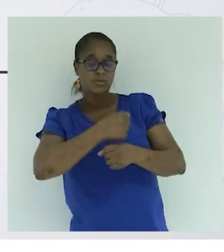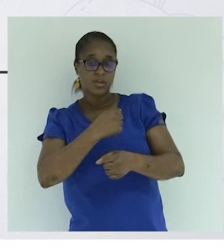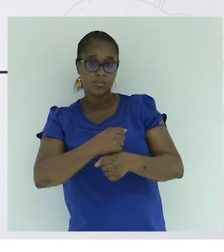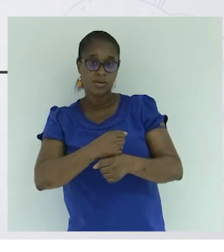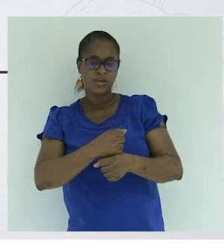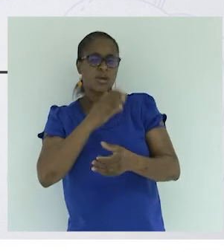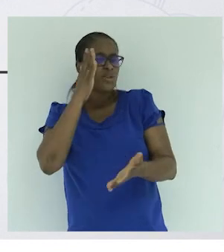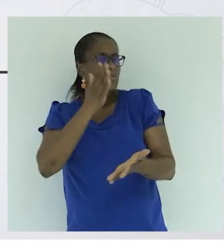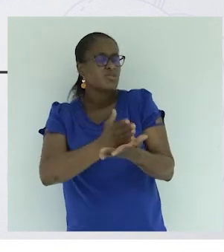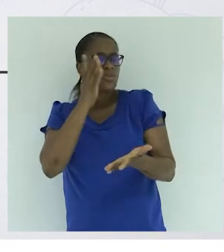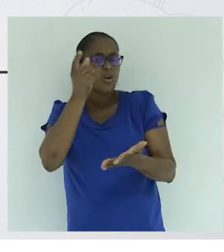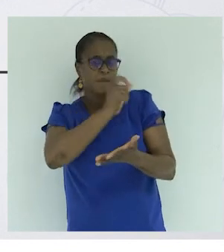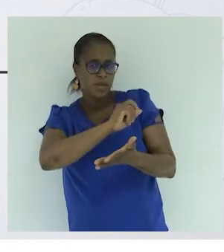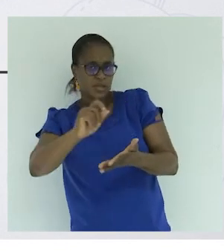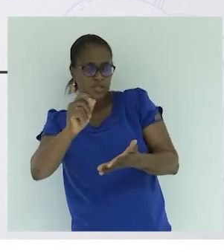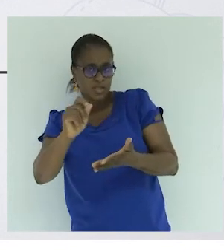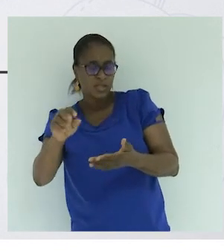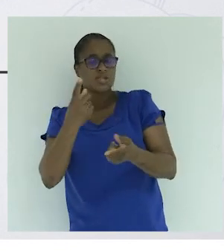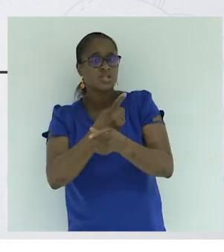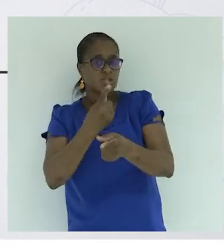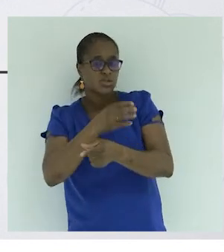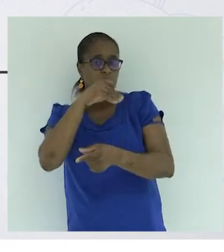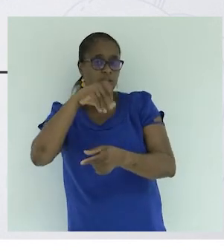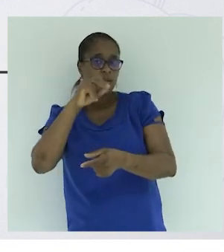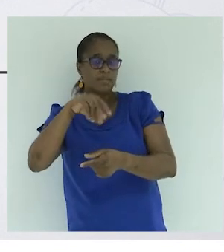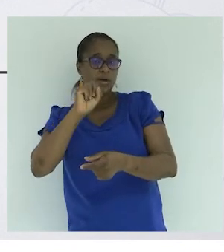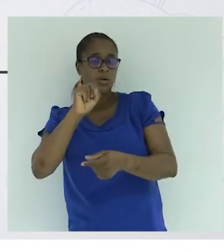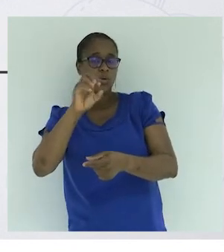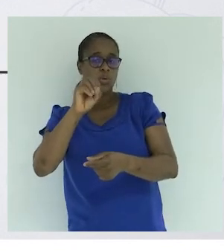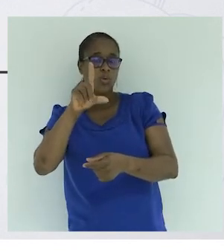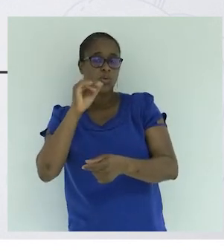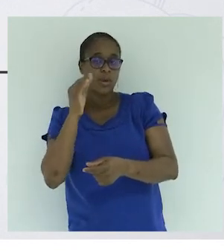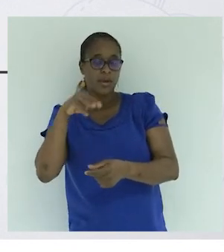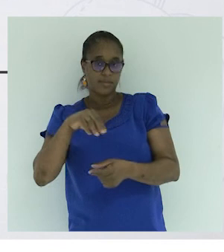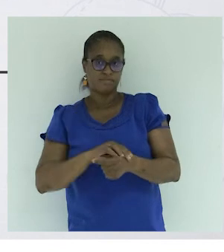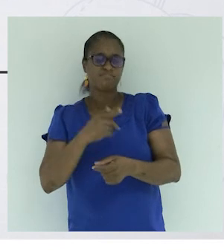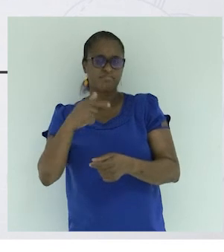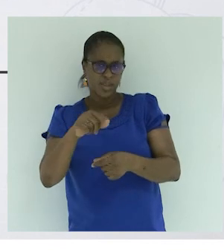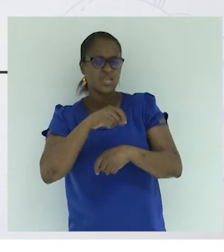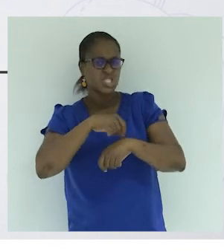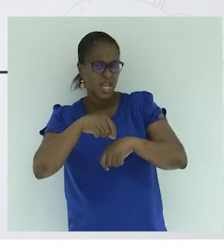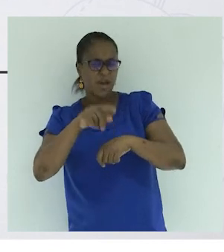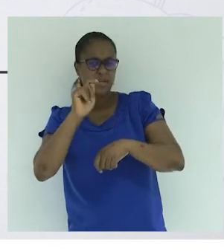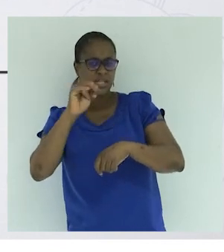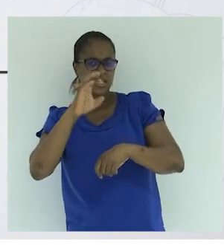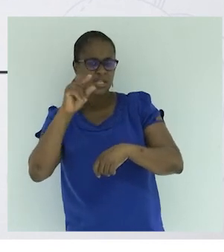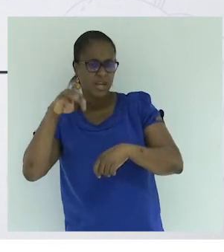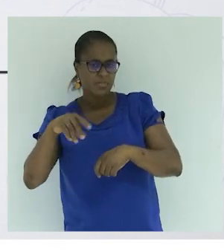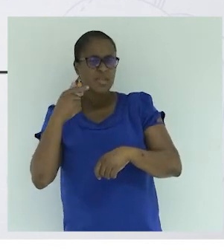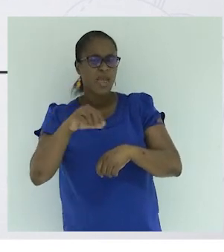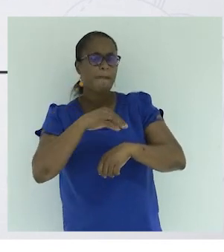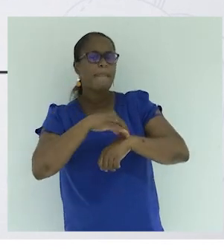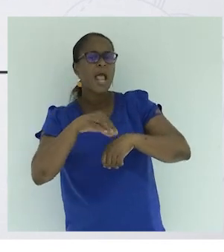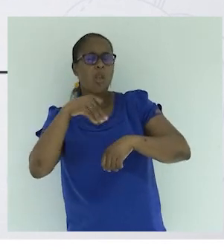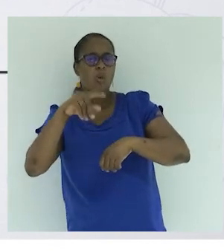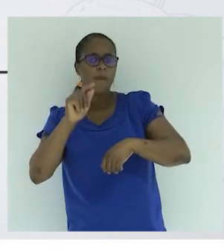é apenas para assinalar as características do pangolim. Tem escamas? Tem pelos?